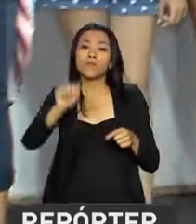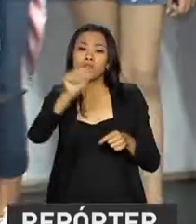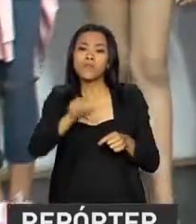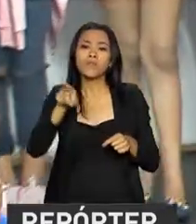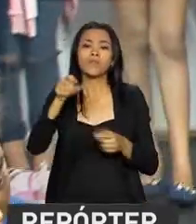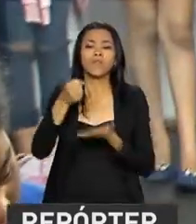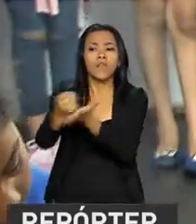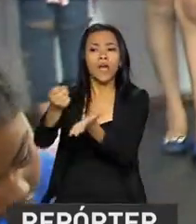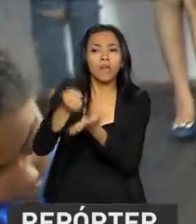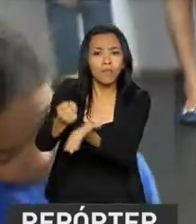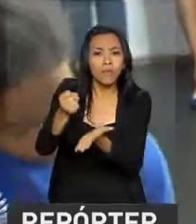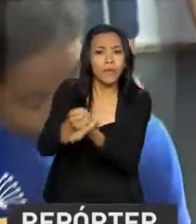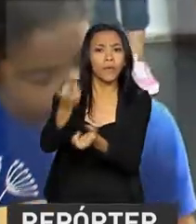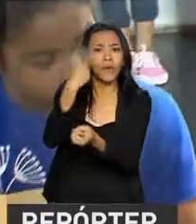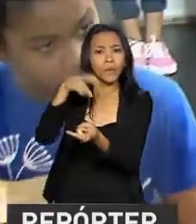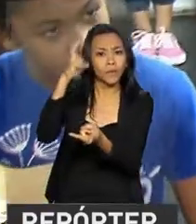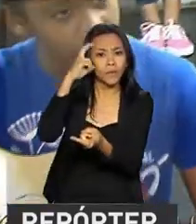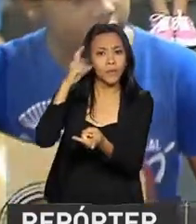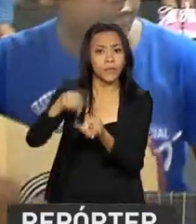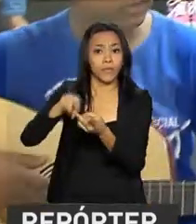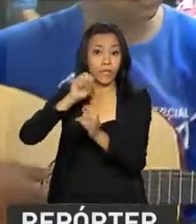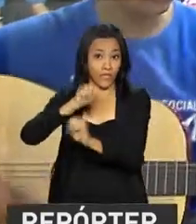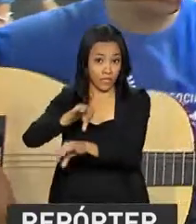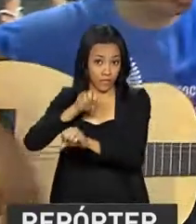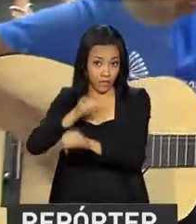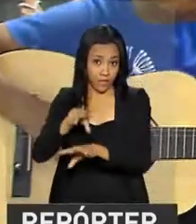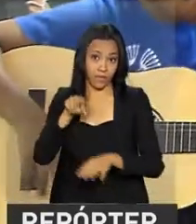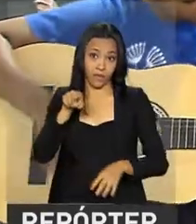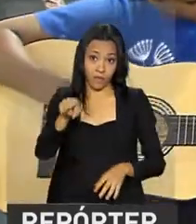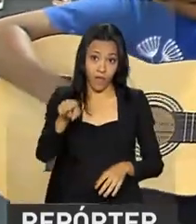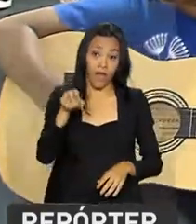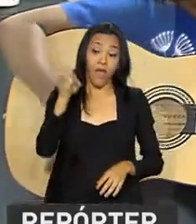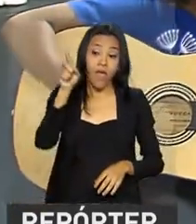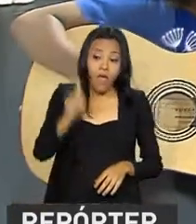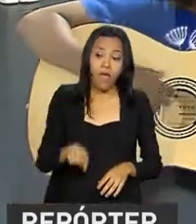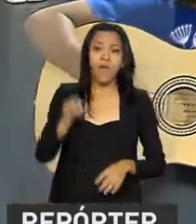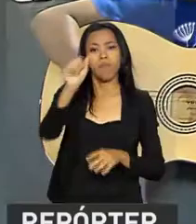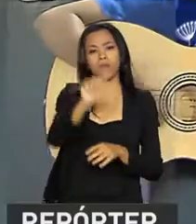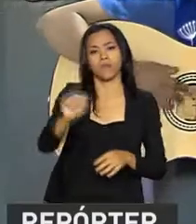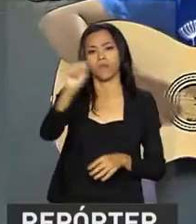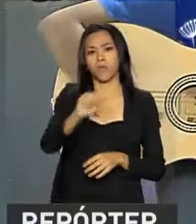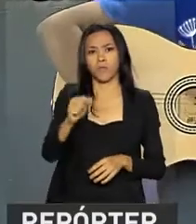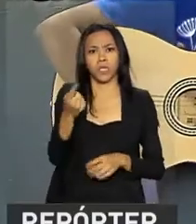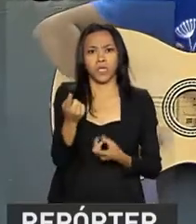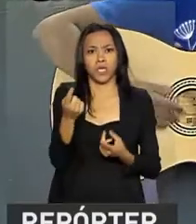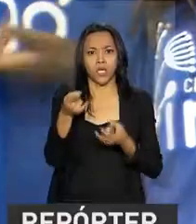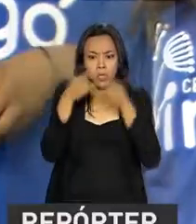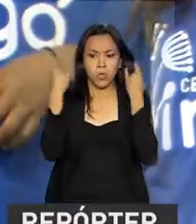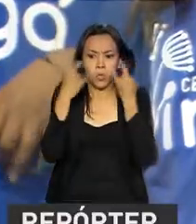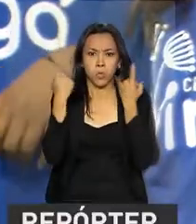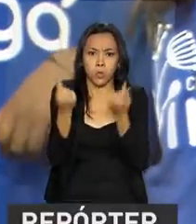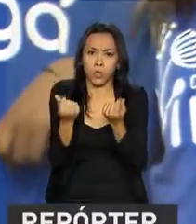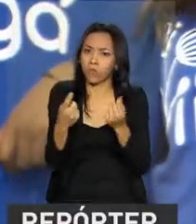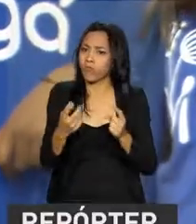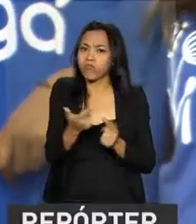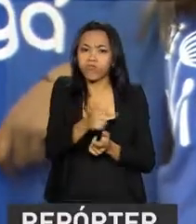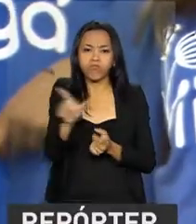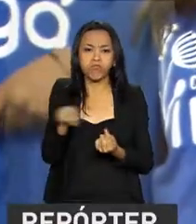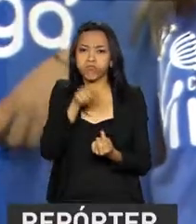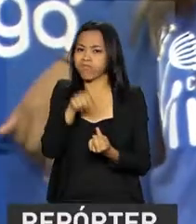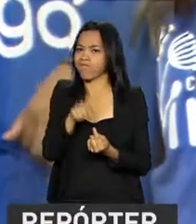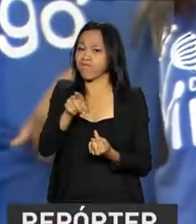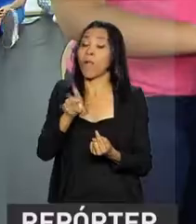de Assistência, Cultura e Educação Humana. Uma instituição sem fins lucrativos que realiza projetos